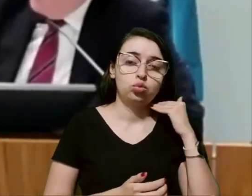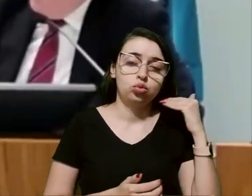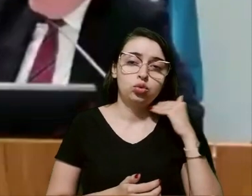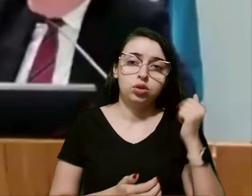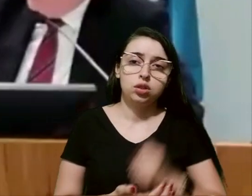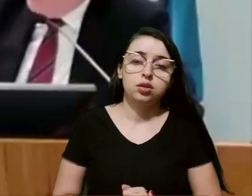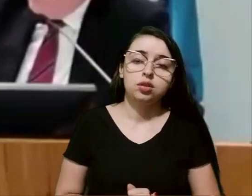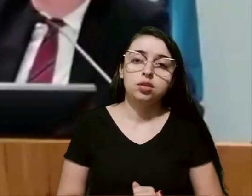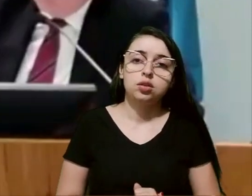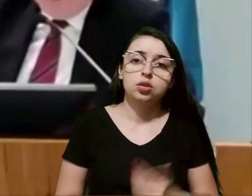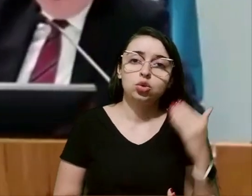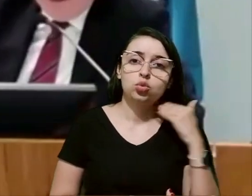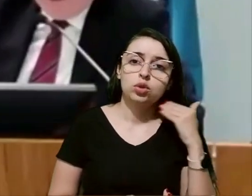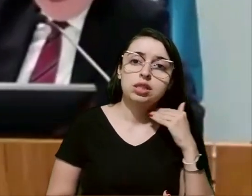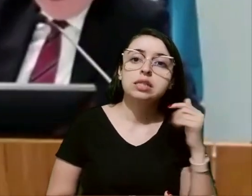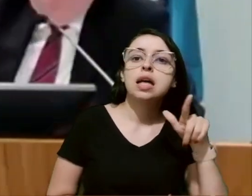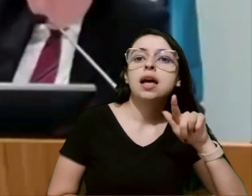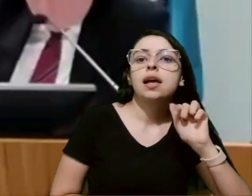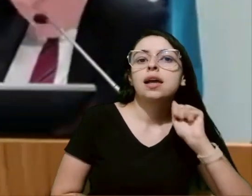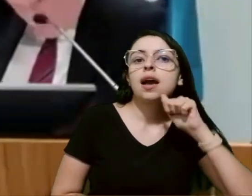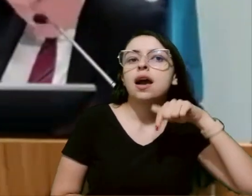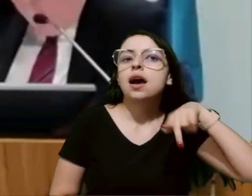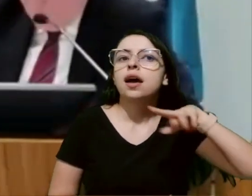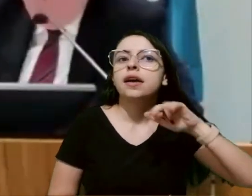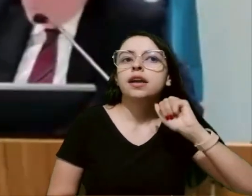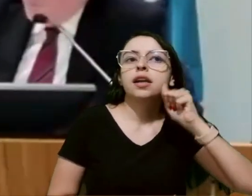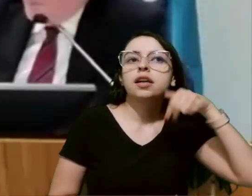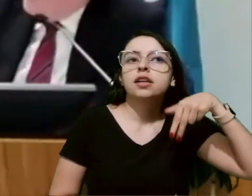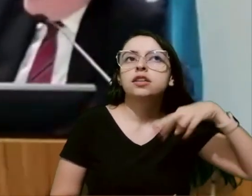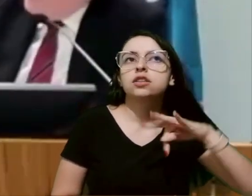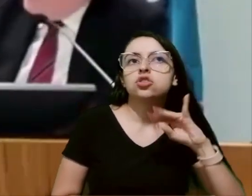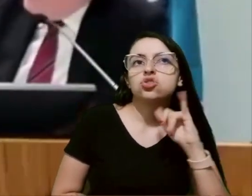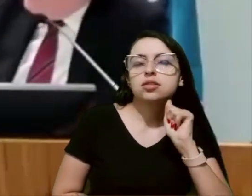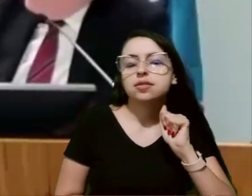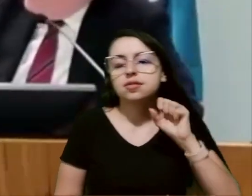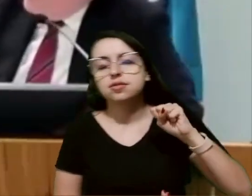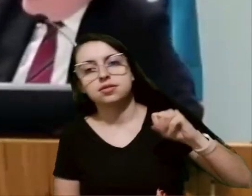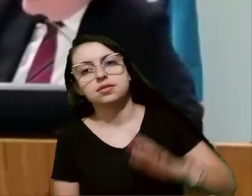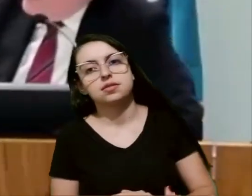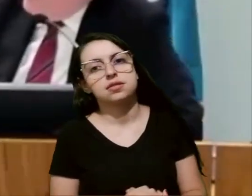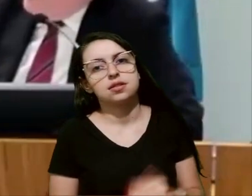Aí, eu nem vou entrar no campo do juiz das garantias, não vou, mas